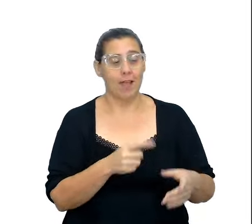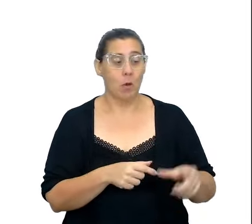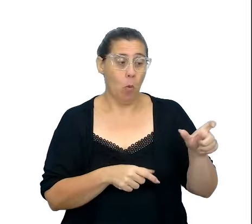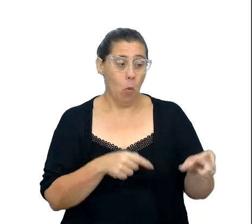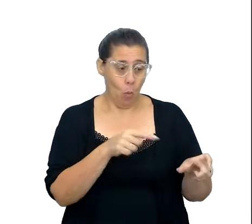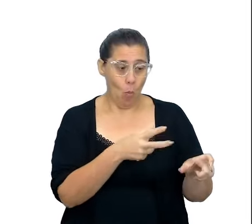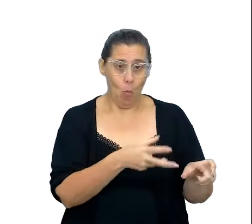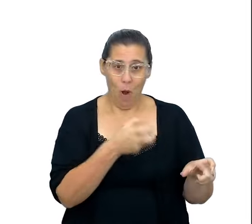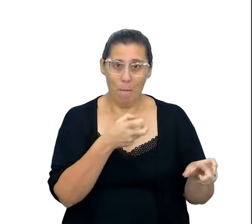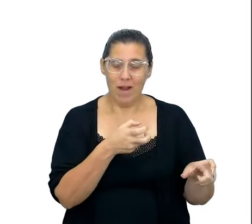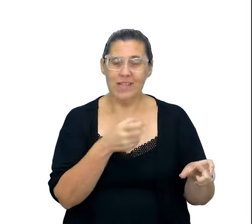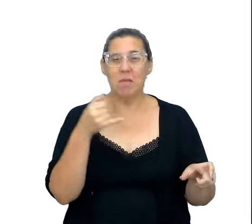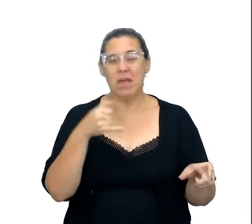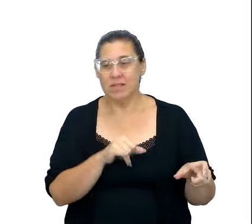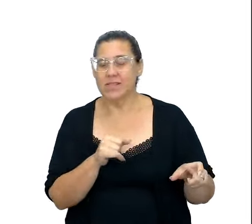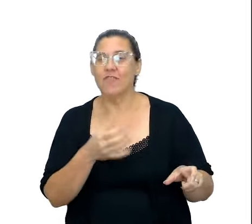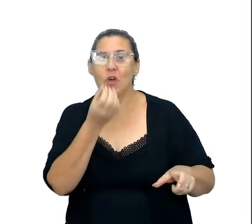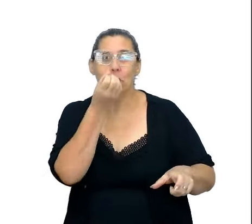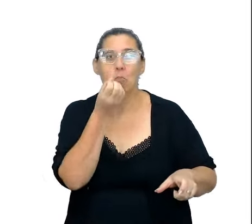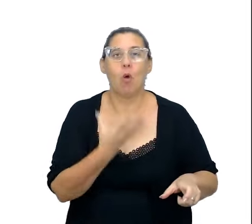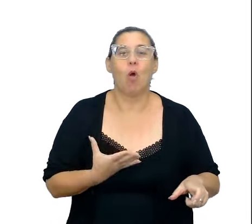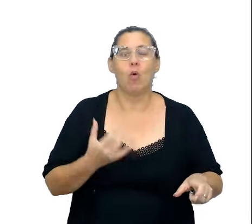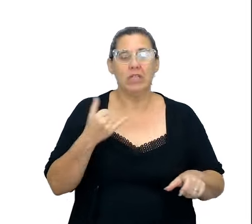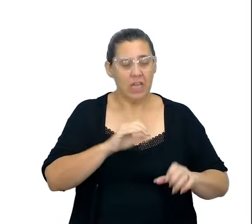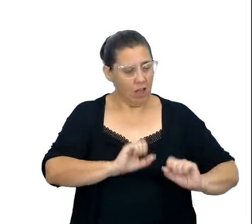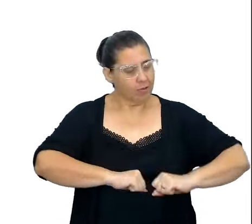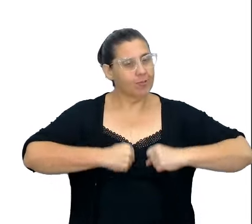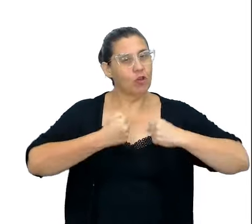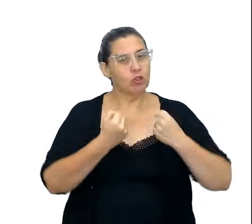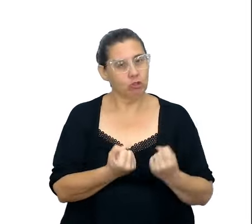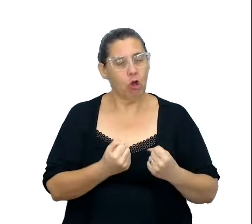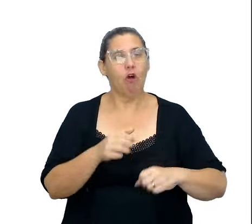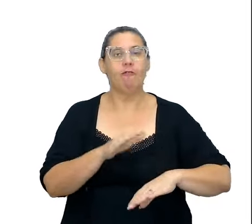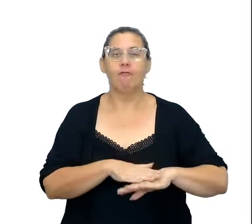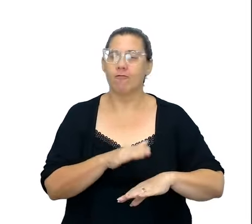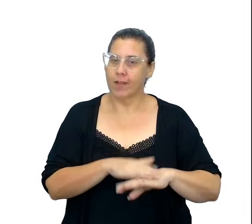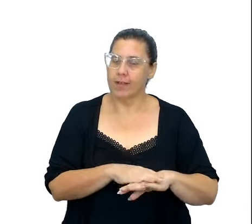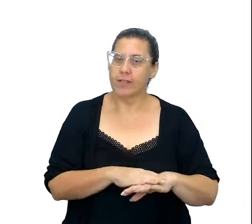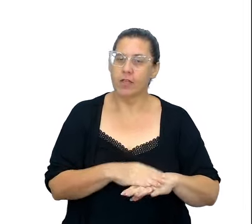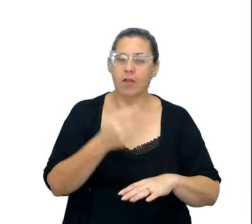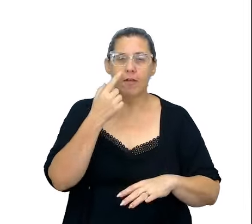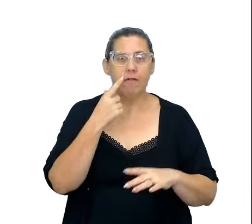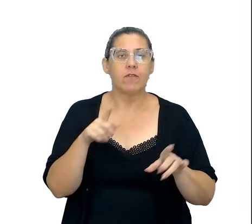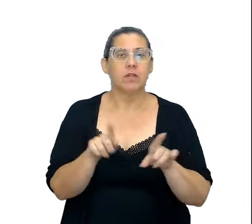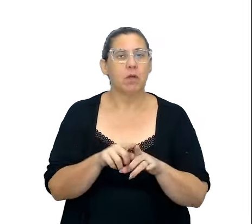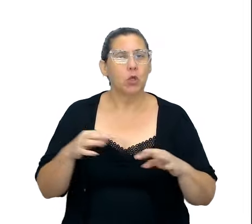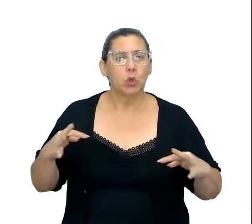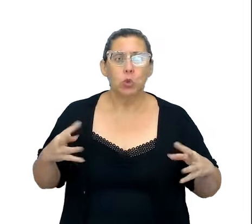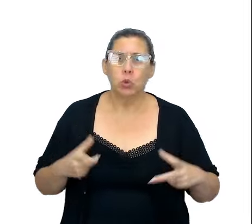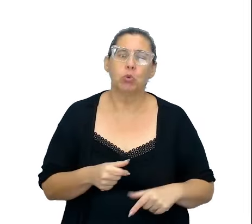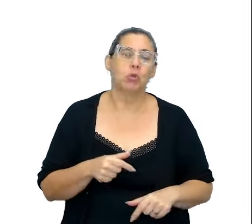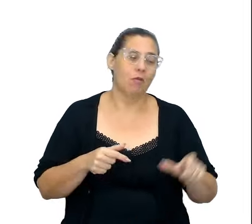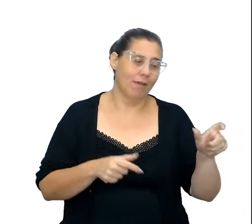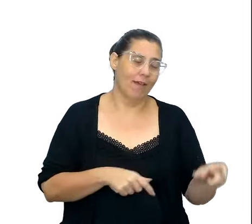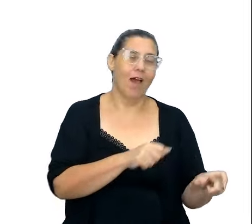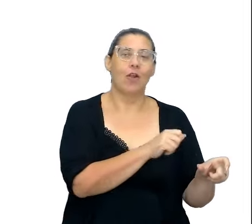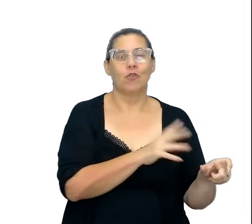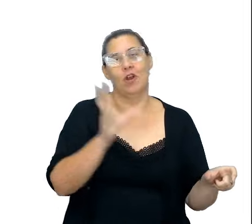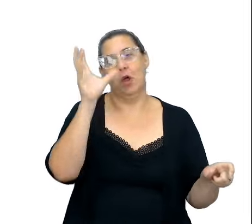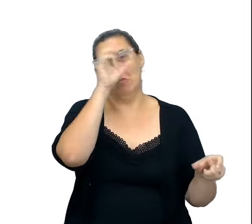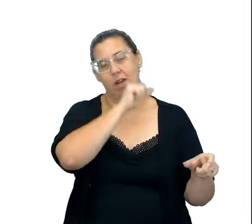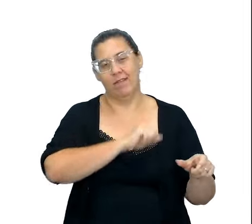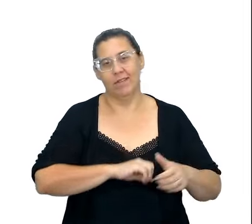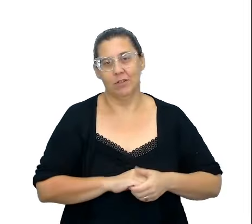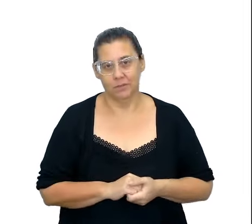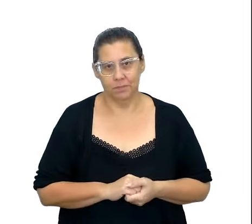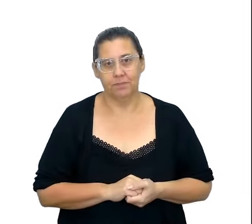seu trabalho. É ali que ele vai ver todo aquele esforço, né, que ele utilizou e vai ver também tudo aquilo que ele aprendeu sendo colocado na